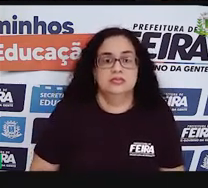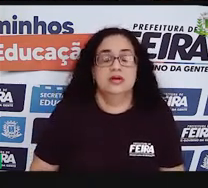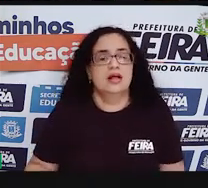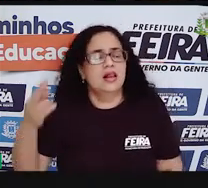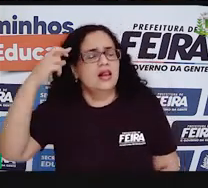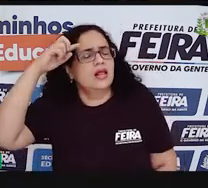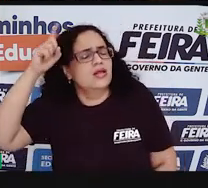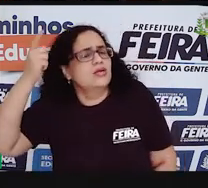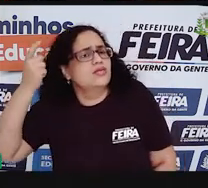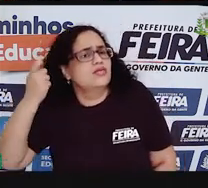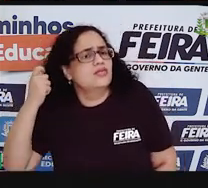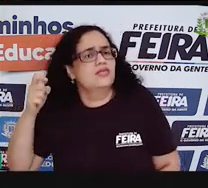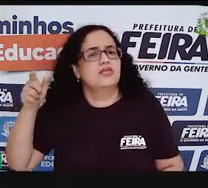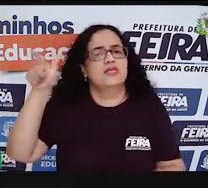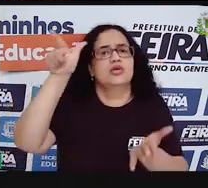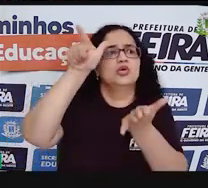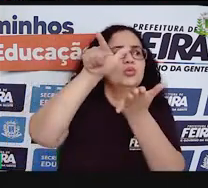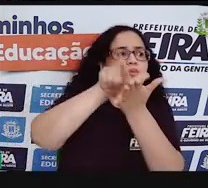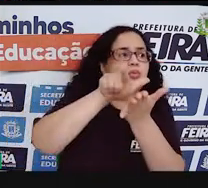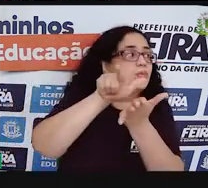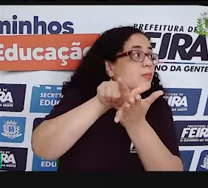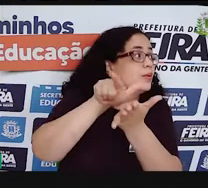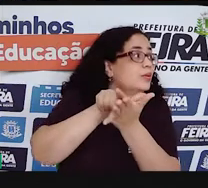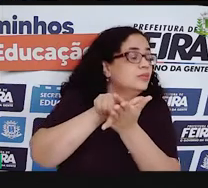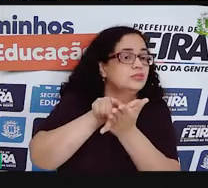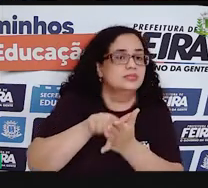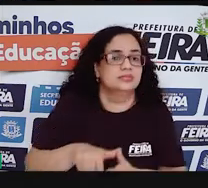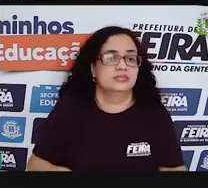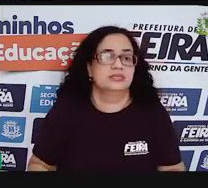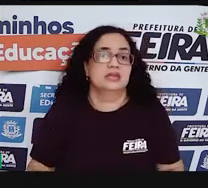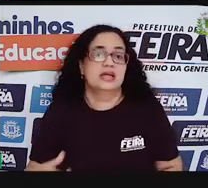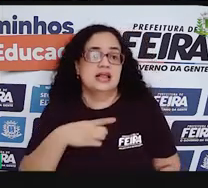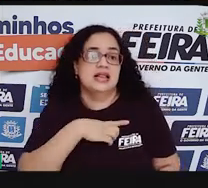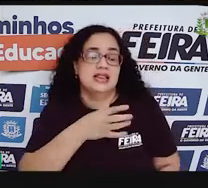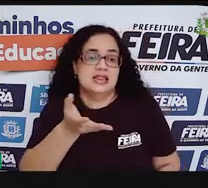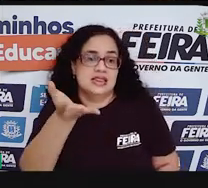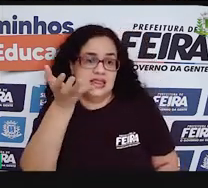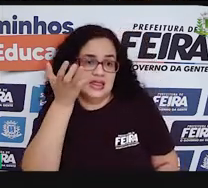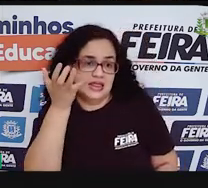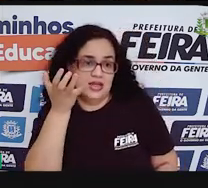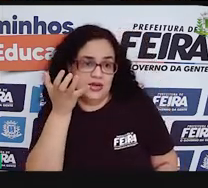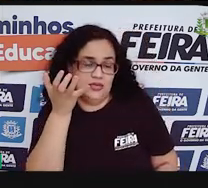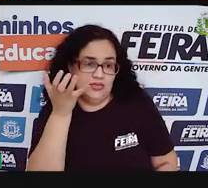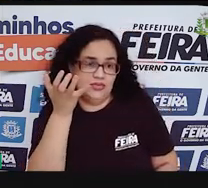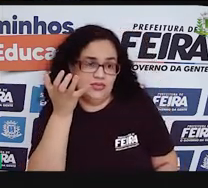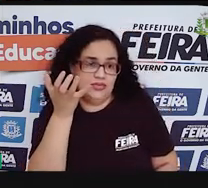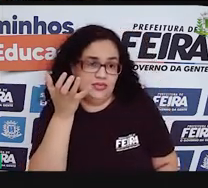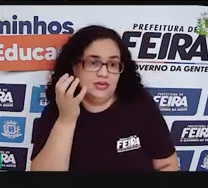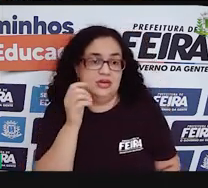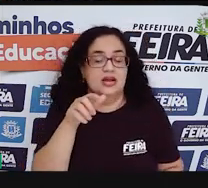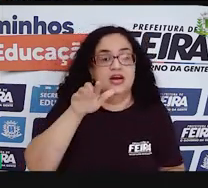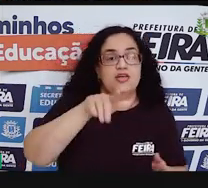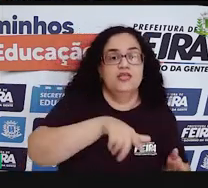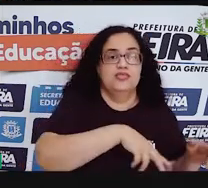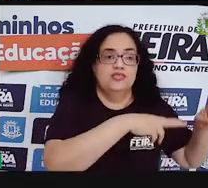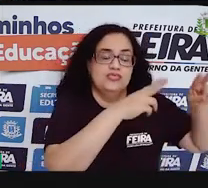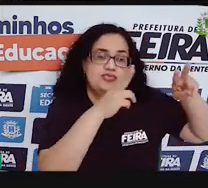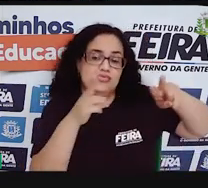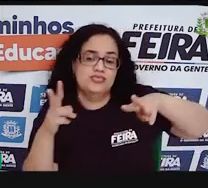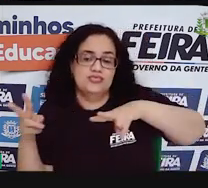Era uma vez uma folha de papel que queria ser um barquinho. Ela